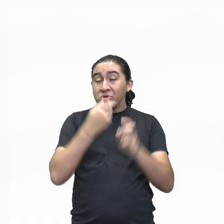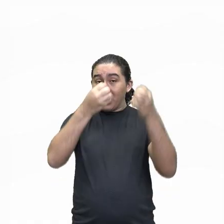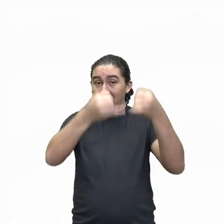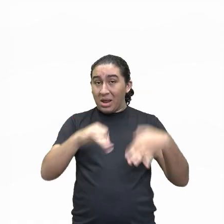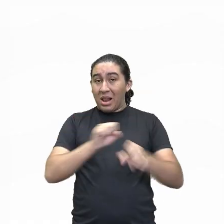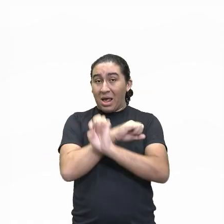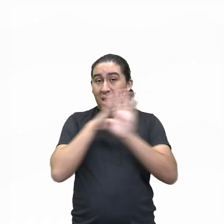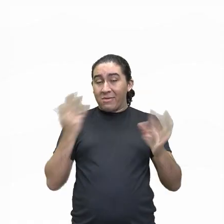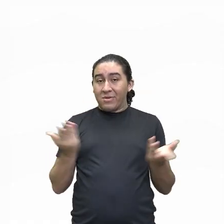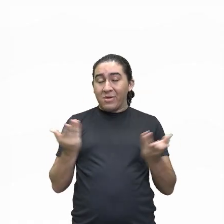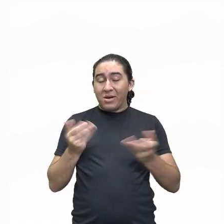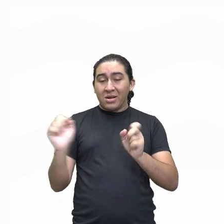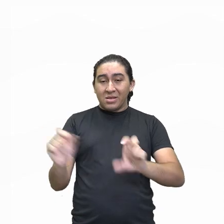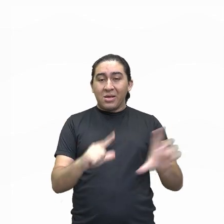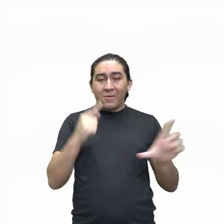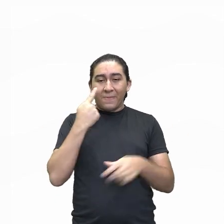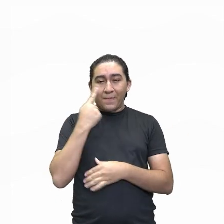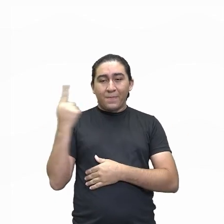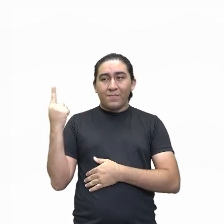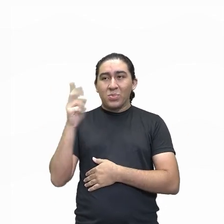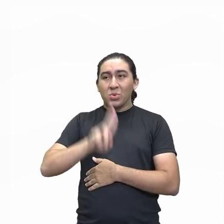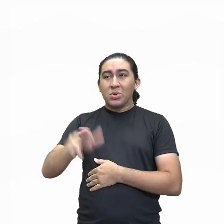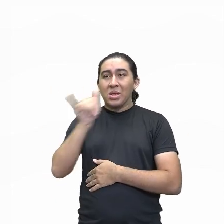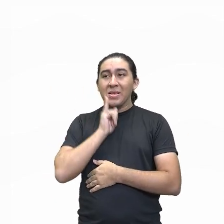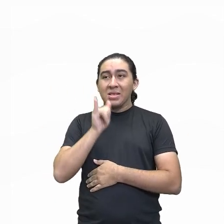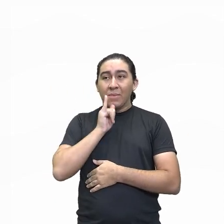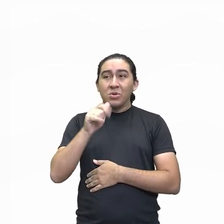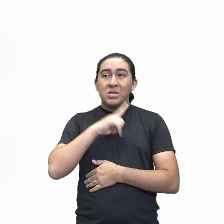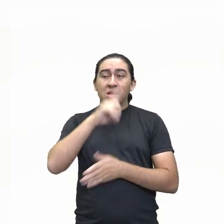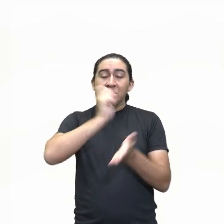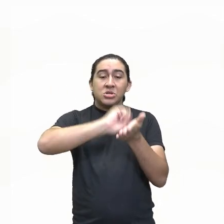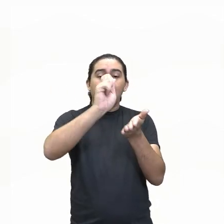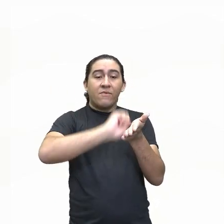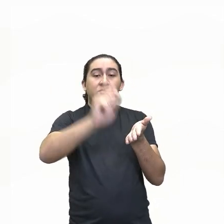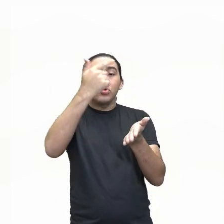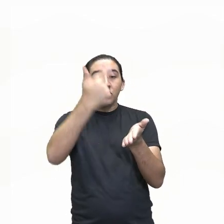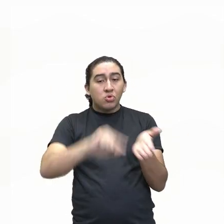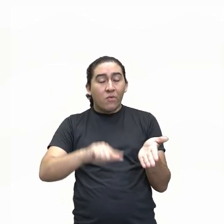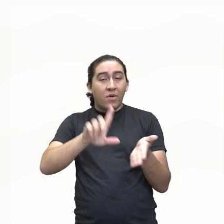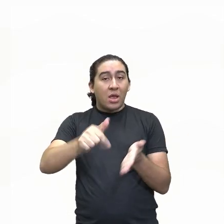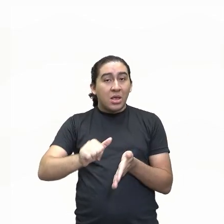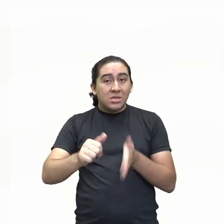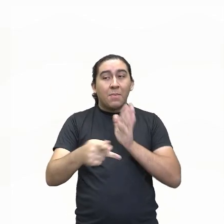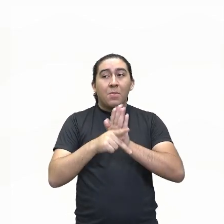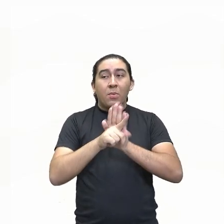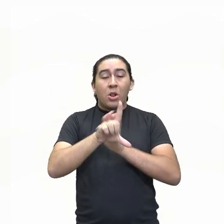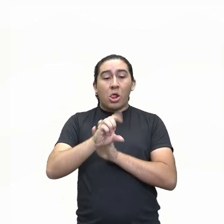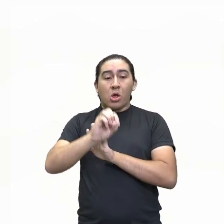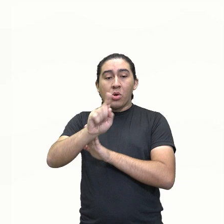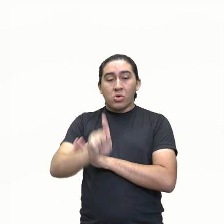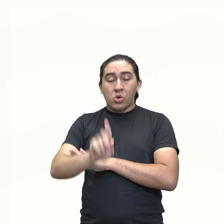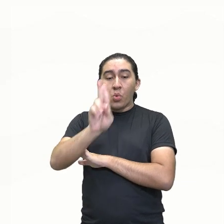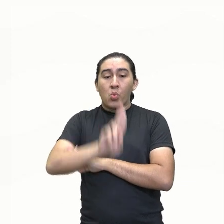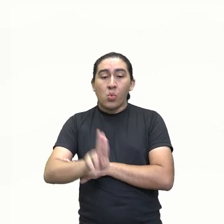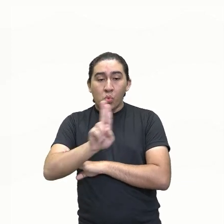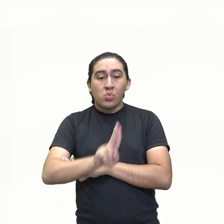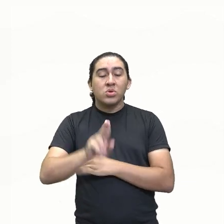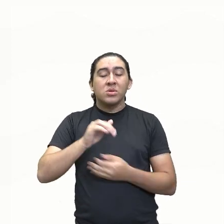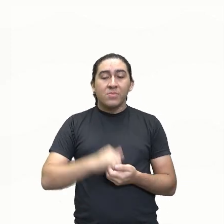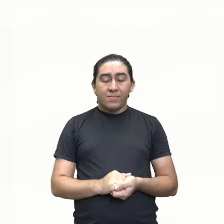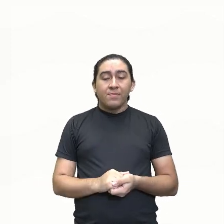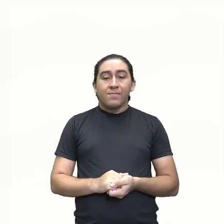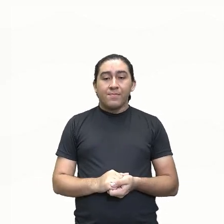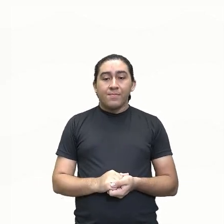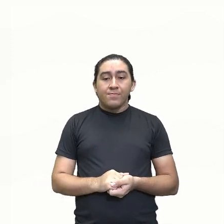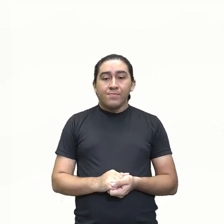cartela? Nós vamos utilizar aqui esses exemplos para reescrever esses logaritmos aí, ó, aplicando as